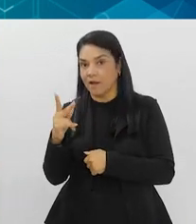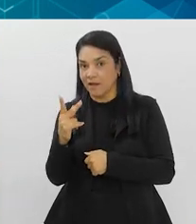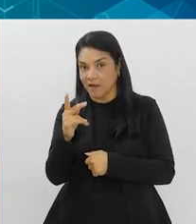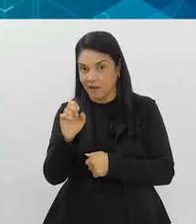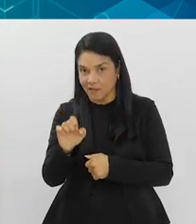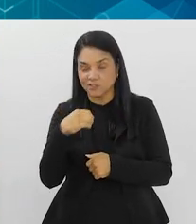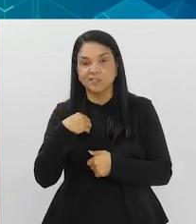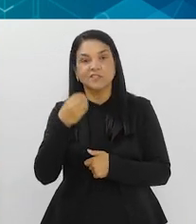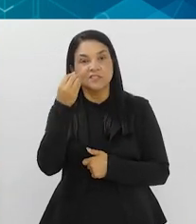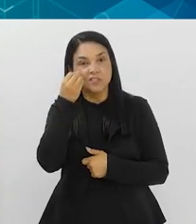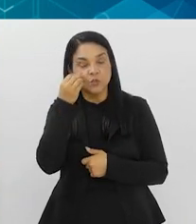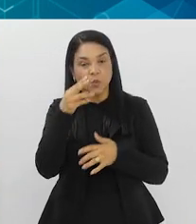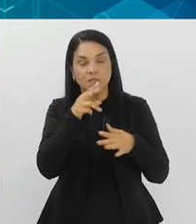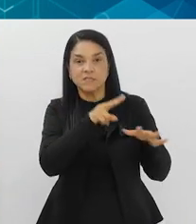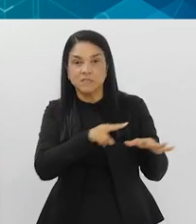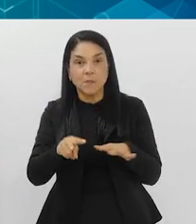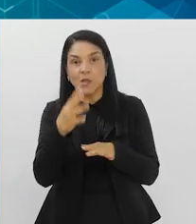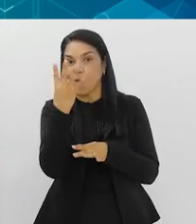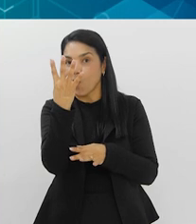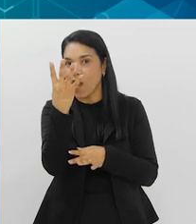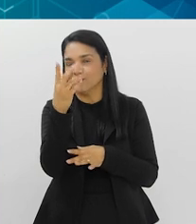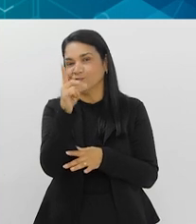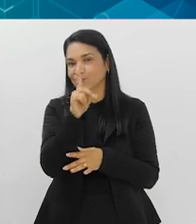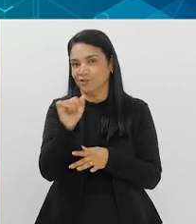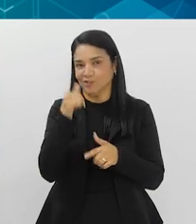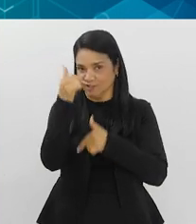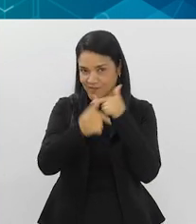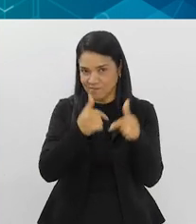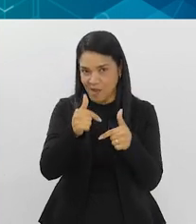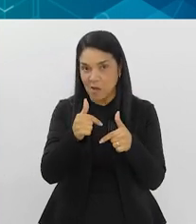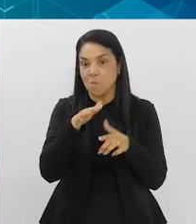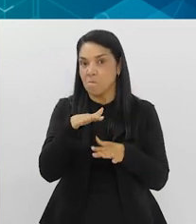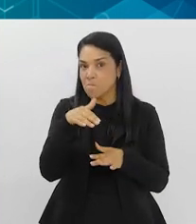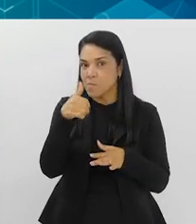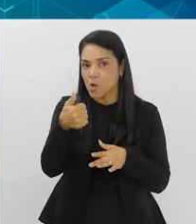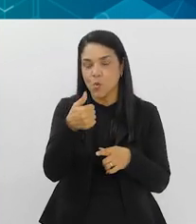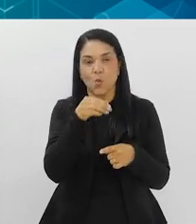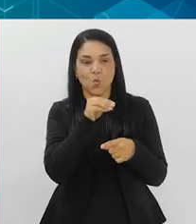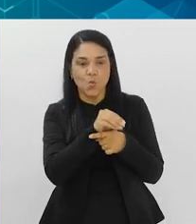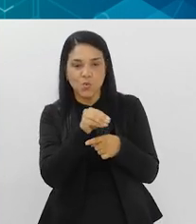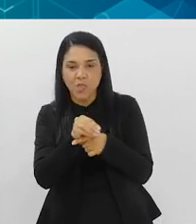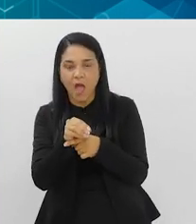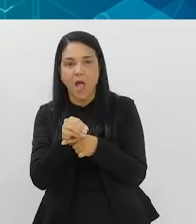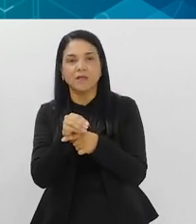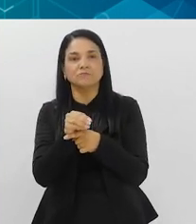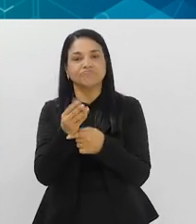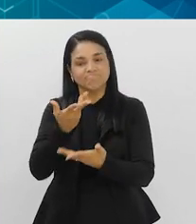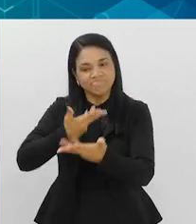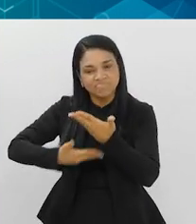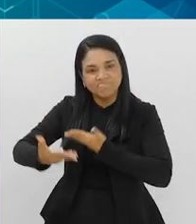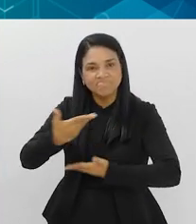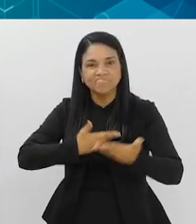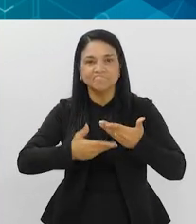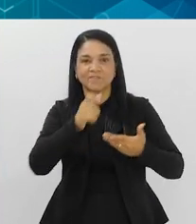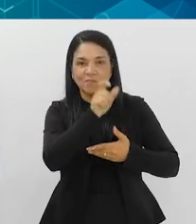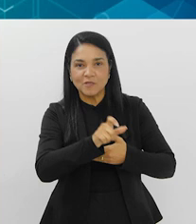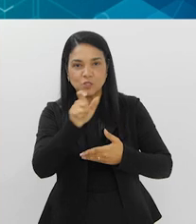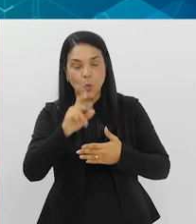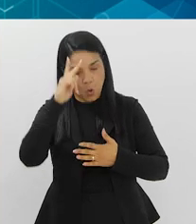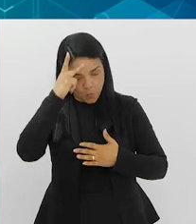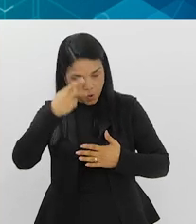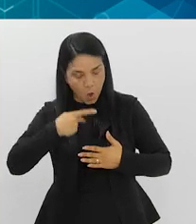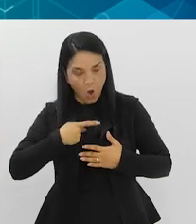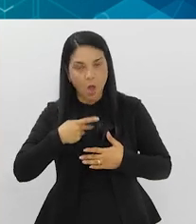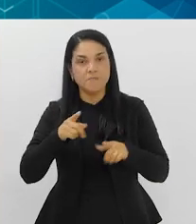com todo o seu staff para testar a semana de 4 dias e eles tiveram muita melhora em cuidado com o próximo, em